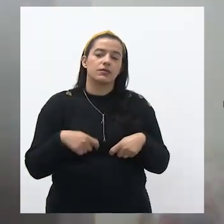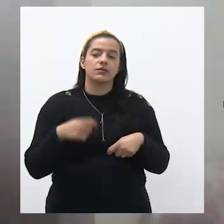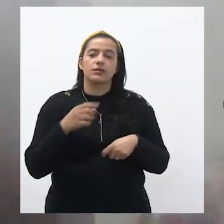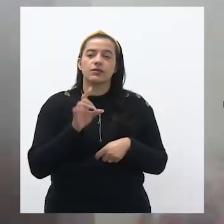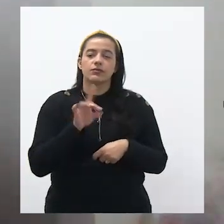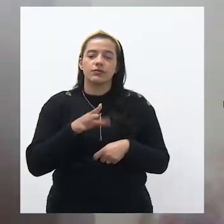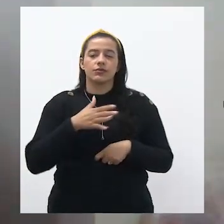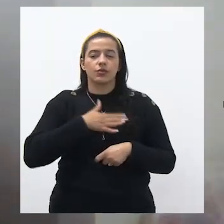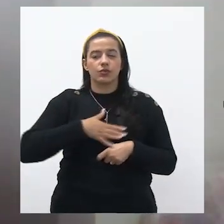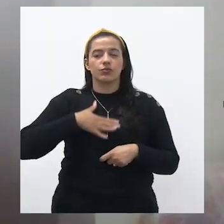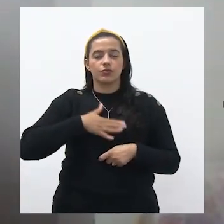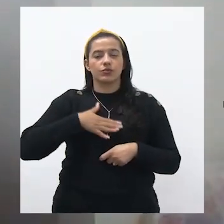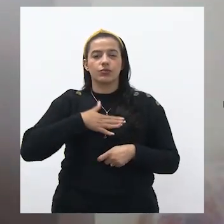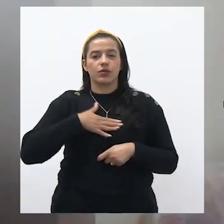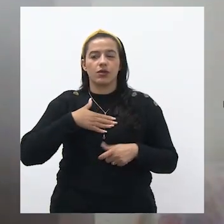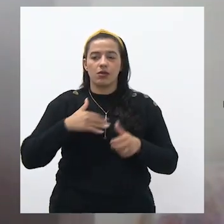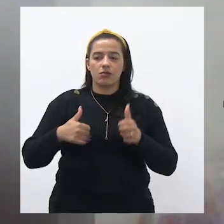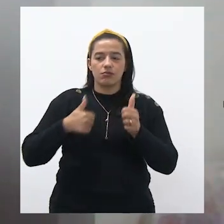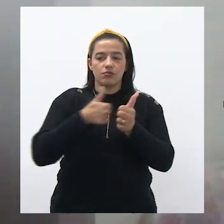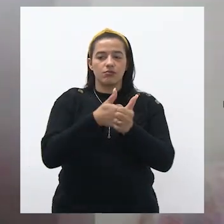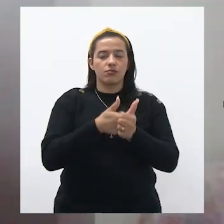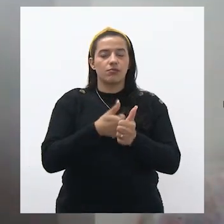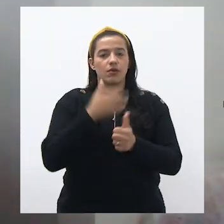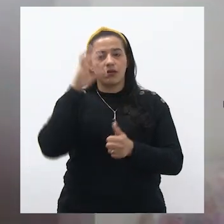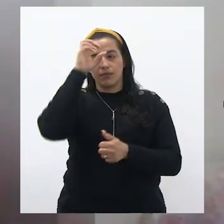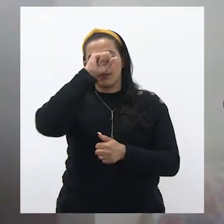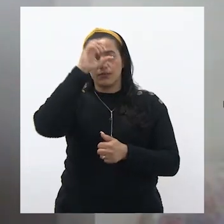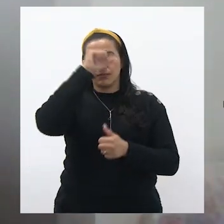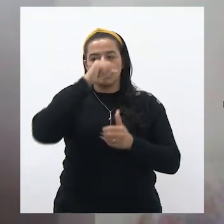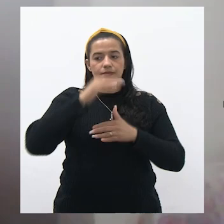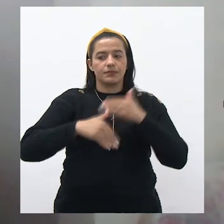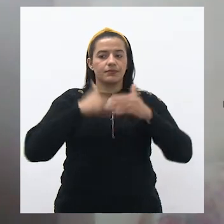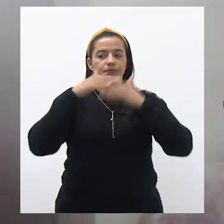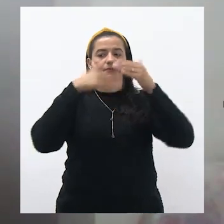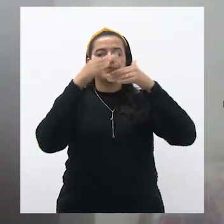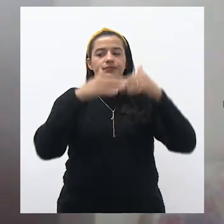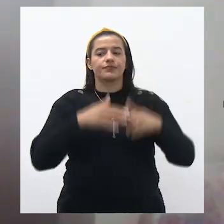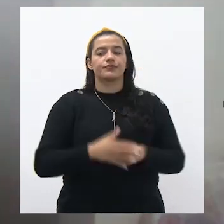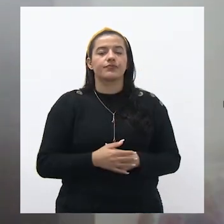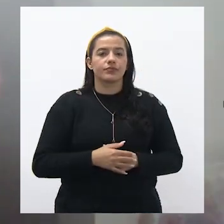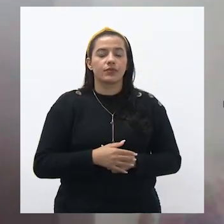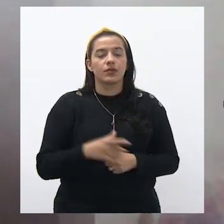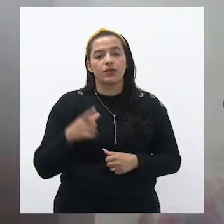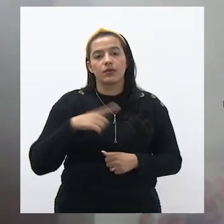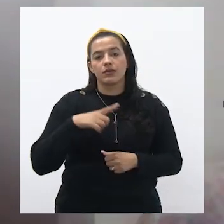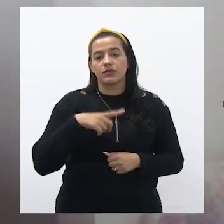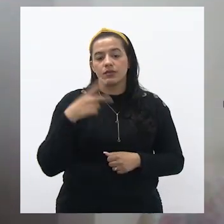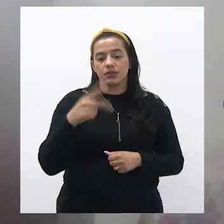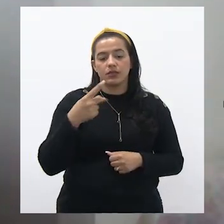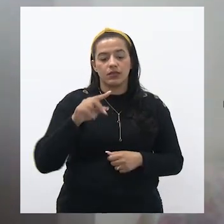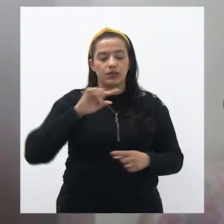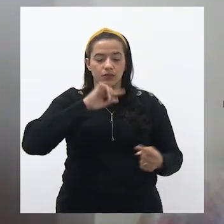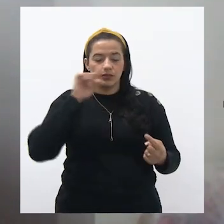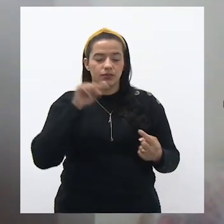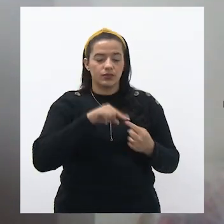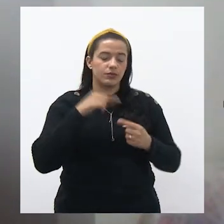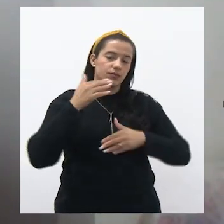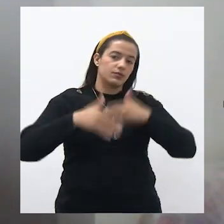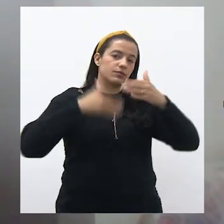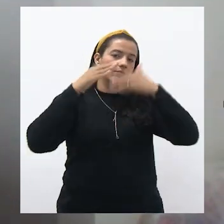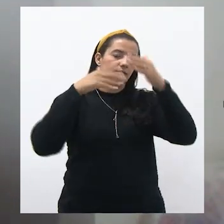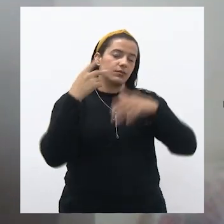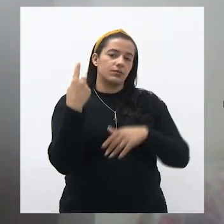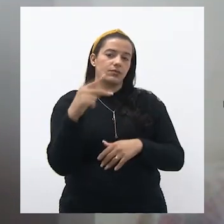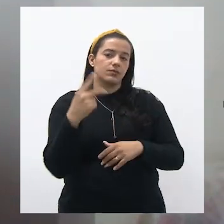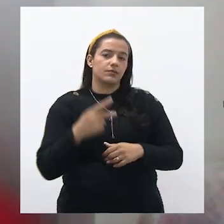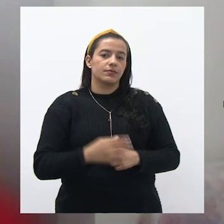que você gostaria de acompanhar mais de perto o desenvolvimento dela, e que você tenha ela como um objetivo de desenvolvimento para